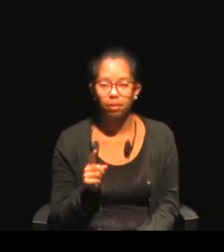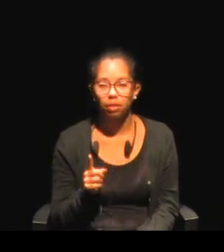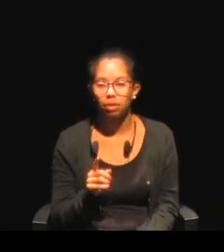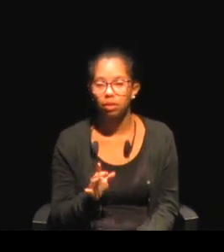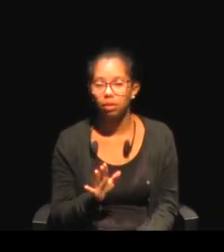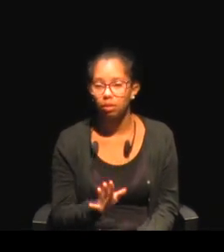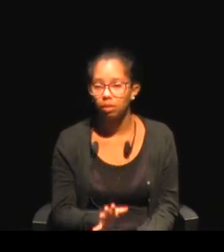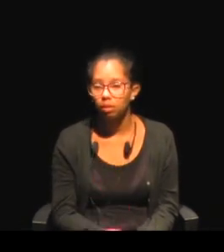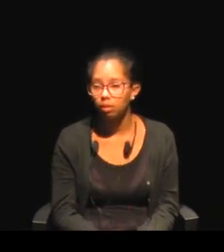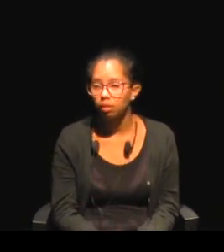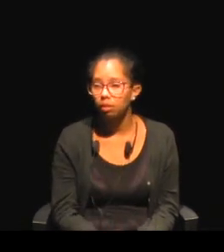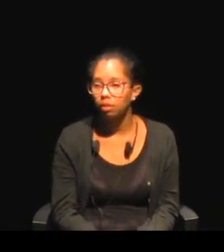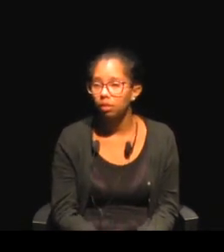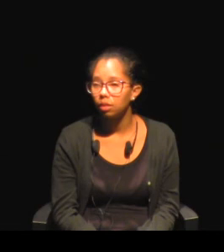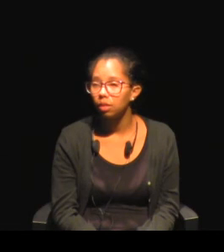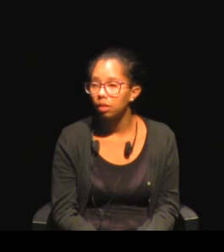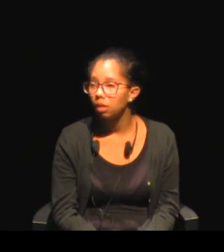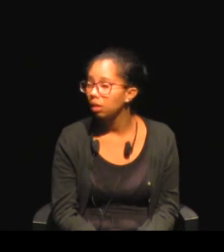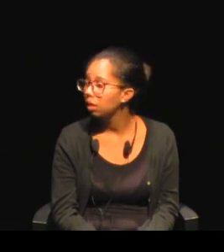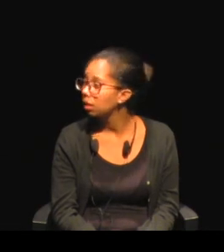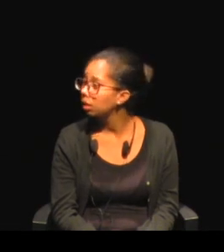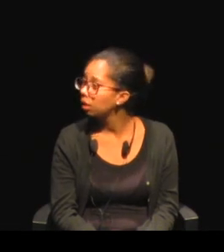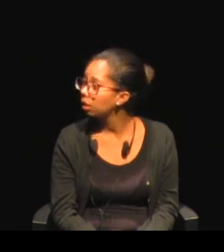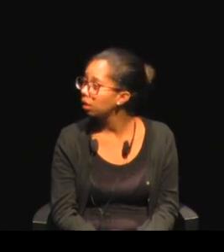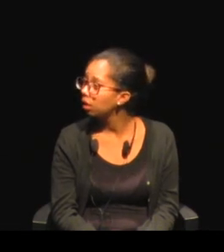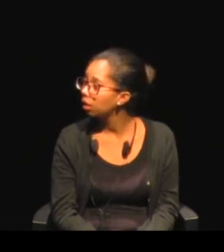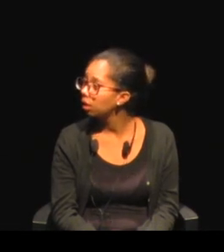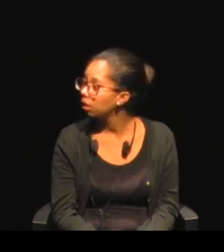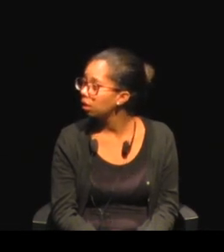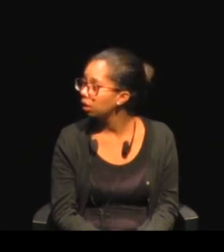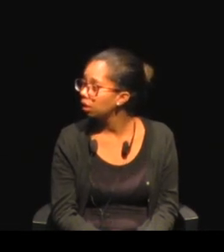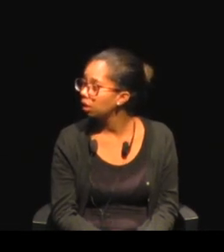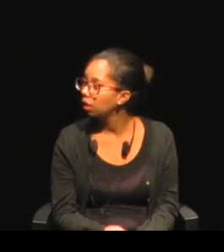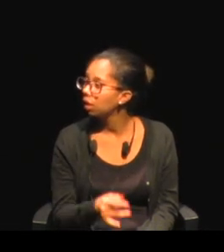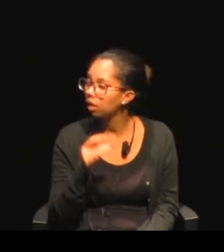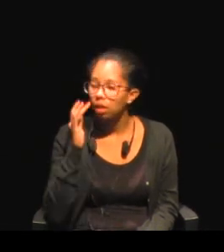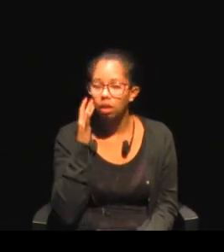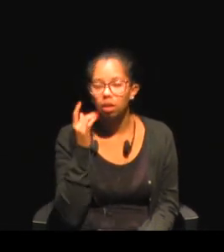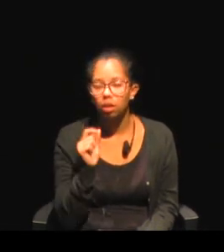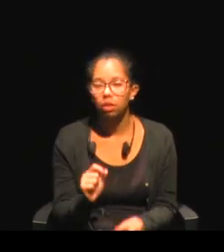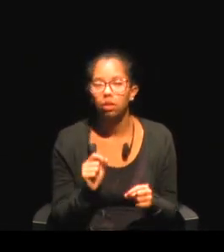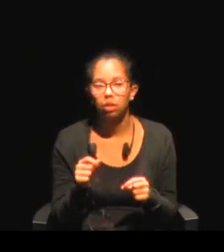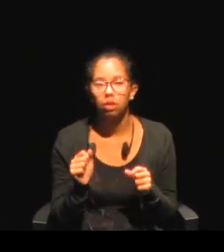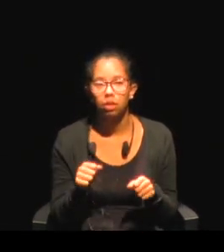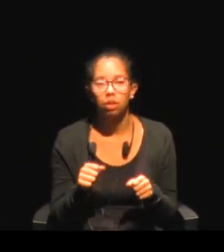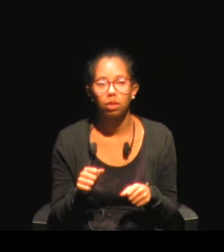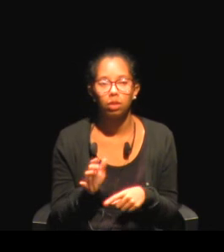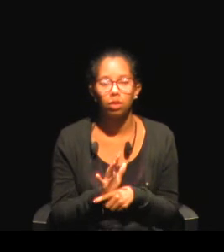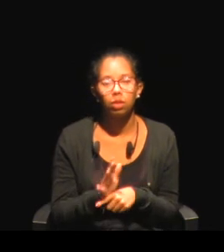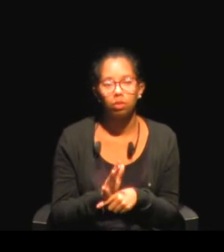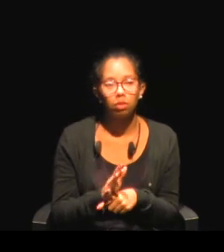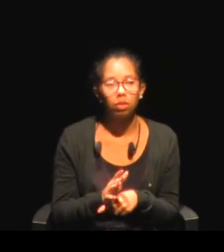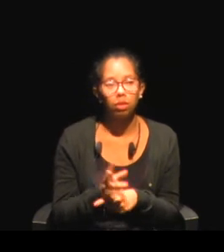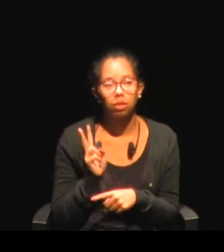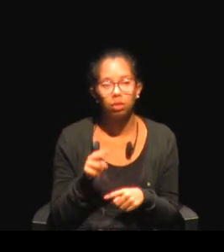um concreto pigmentado, feito com a terra de lá, com aquela terra vermelha. Normalmente o azul do céu, o verde, que tem presente em